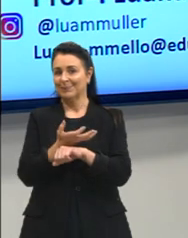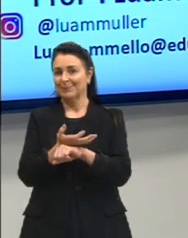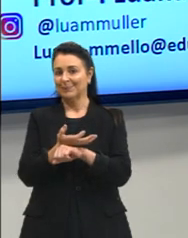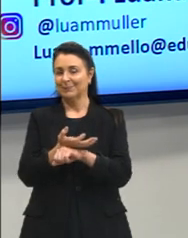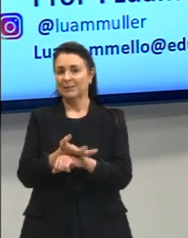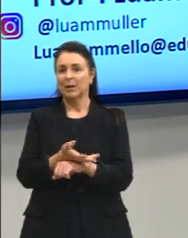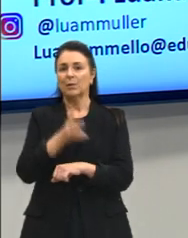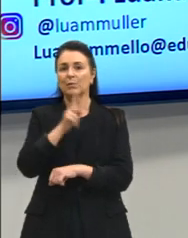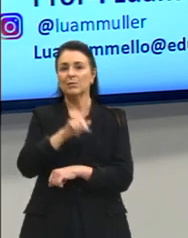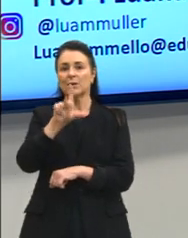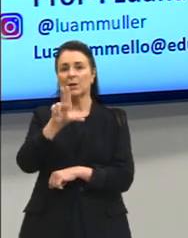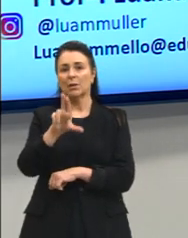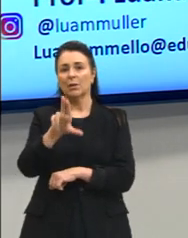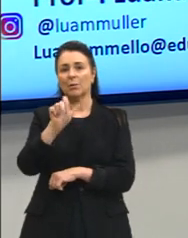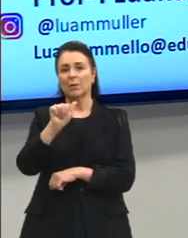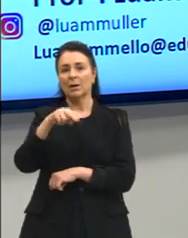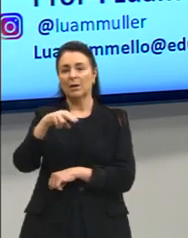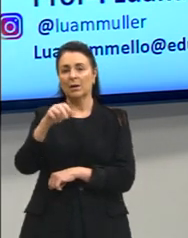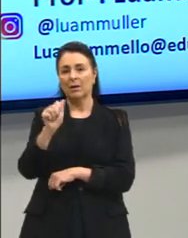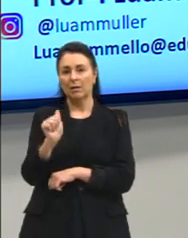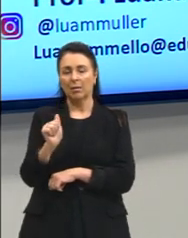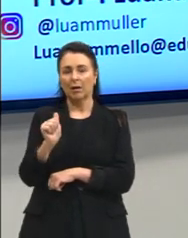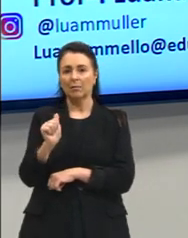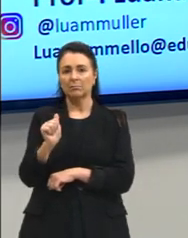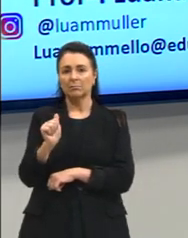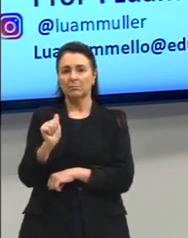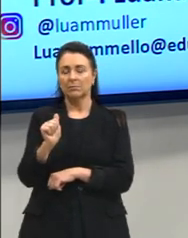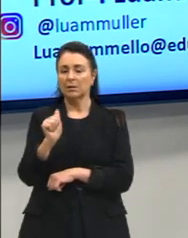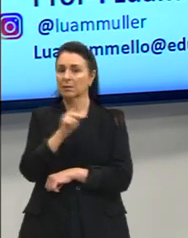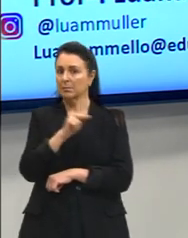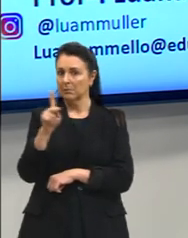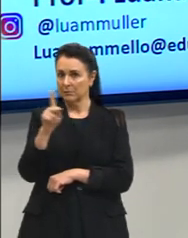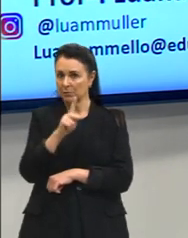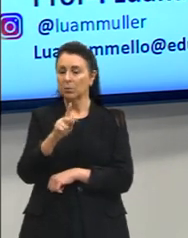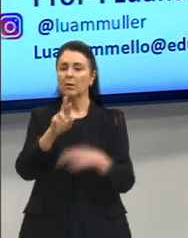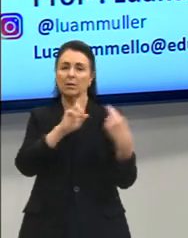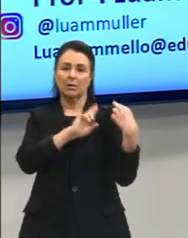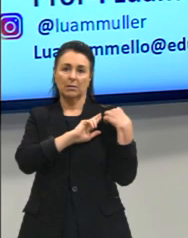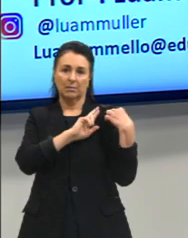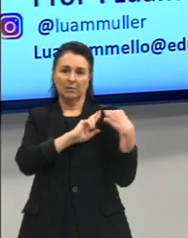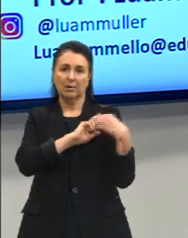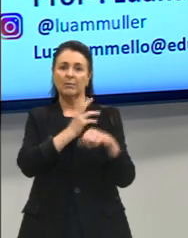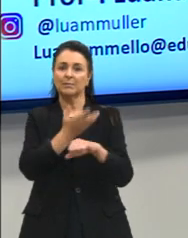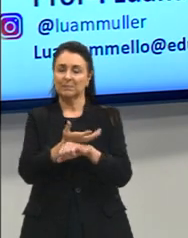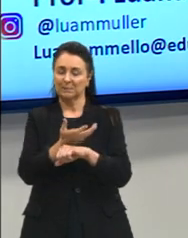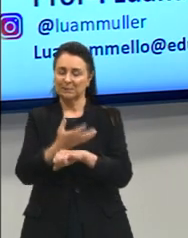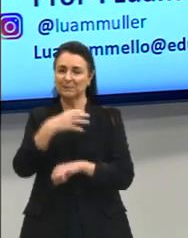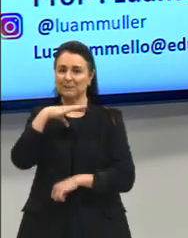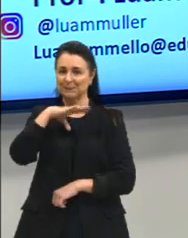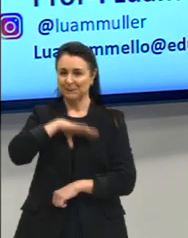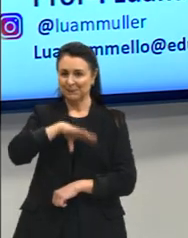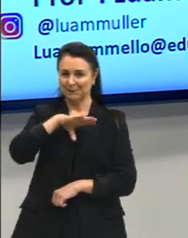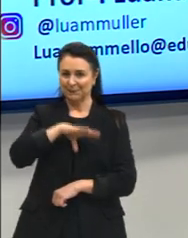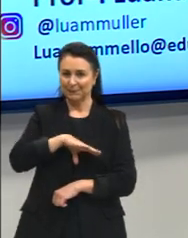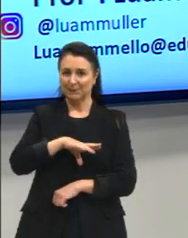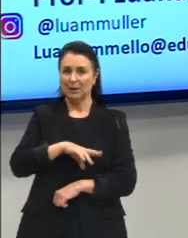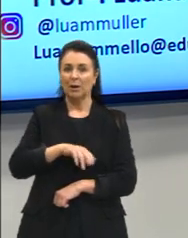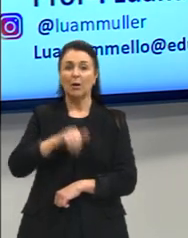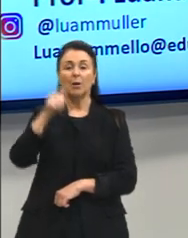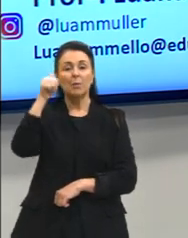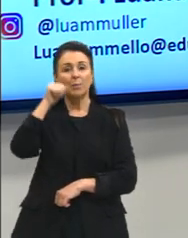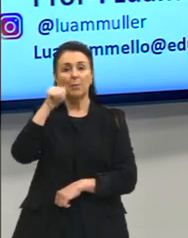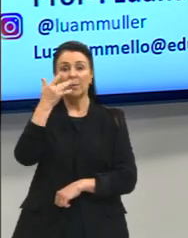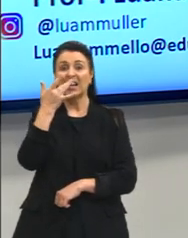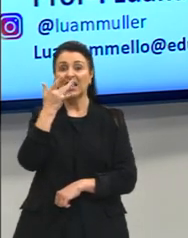eu sou professora Luana Miller trabalho com vocês então esse componente maravilhoso que a língua portuguesa eu sou uma mulher